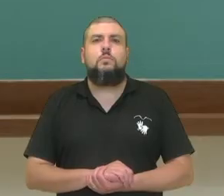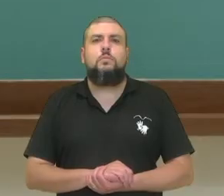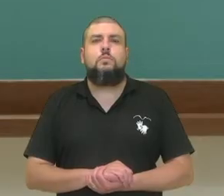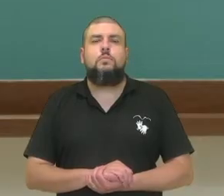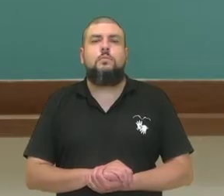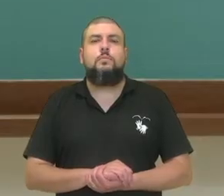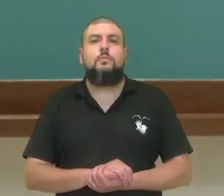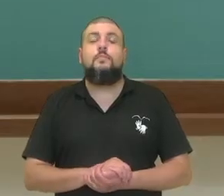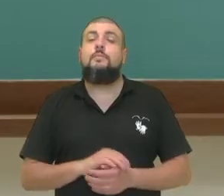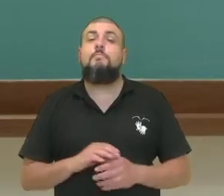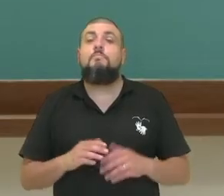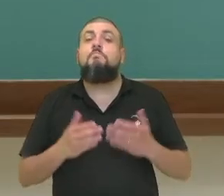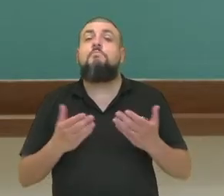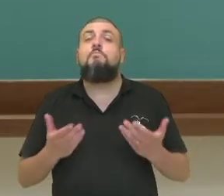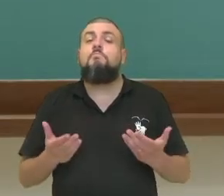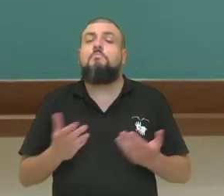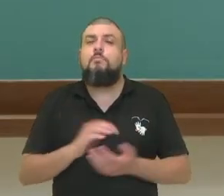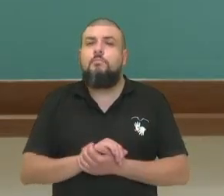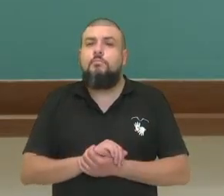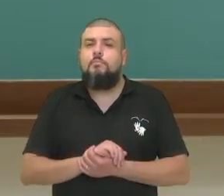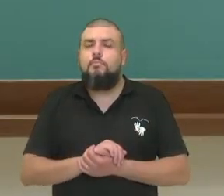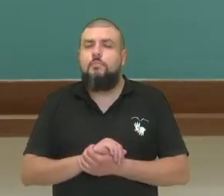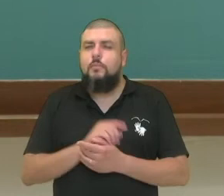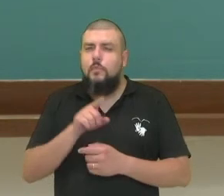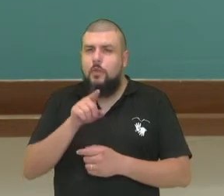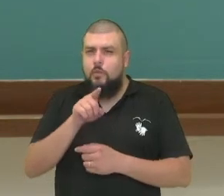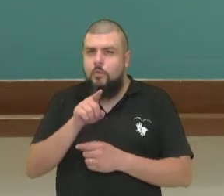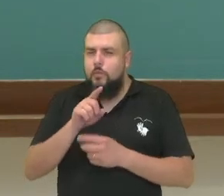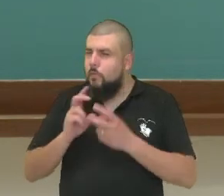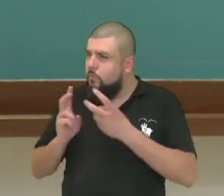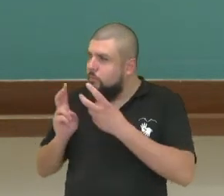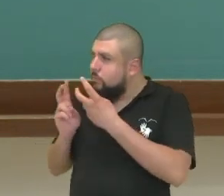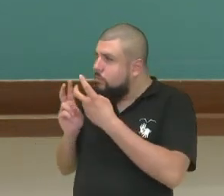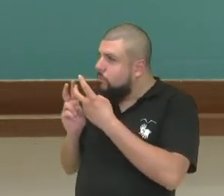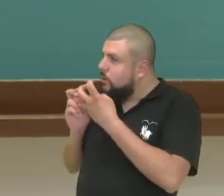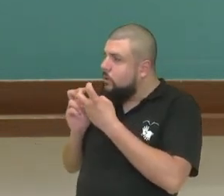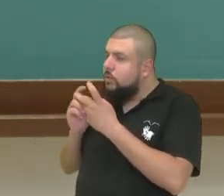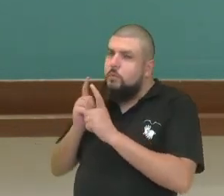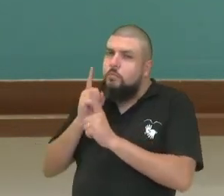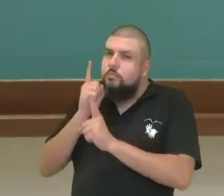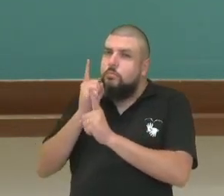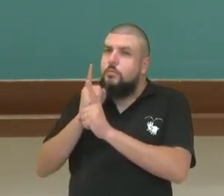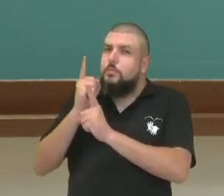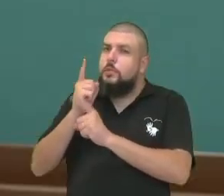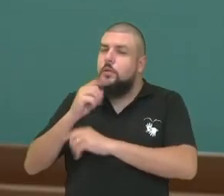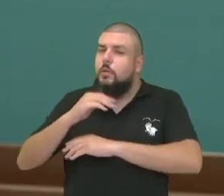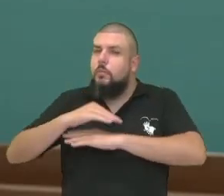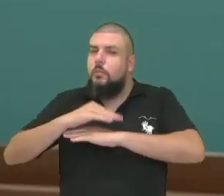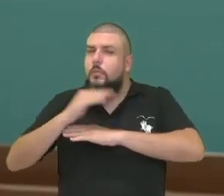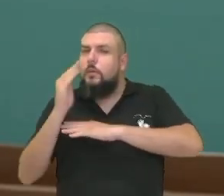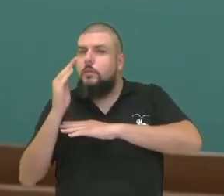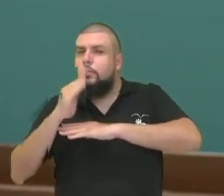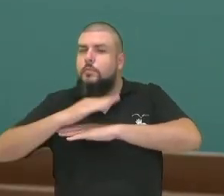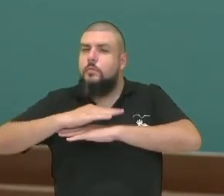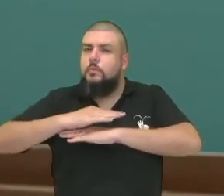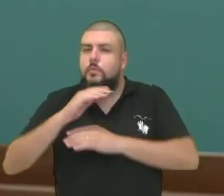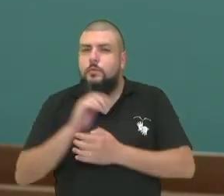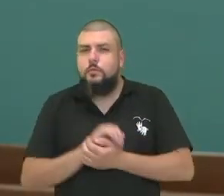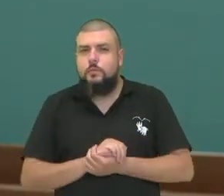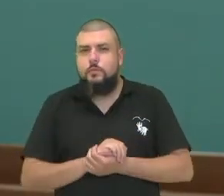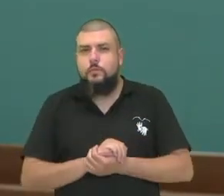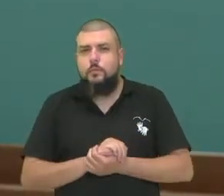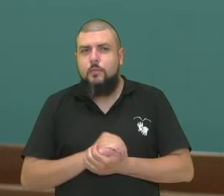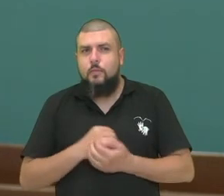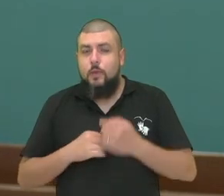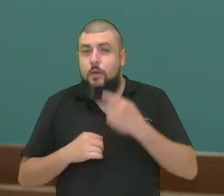minha amiga pessoal não conseguir identificar vamos verificar Então essa imagem Olha lá como aqui tem a imagem né e